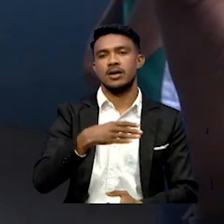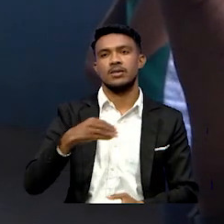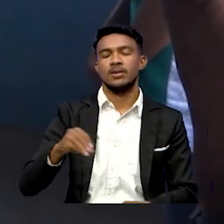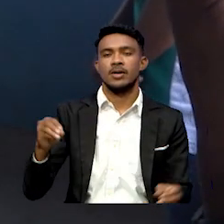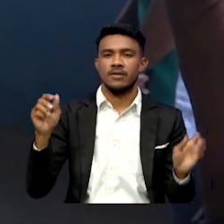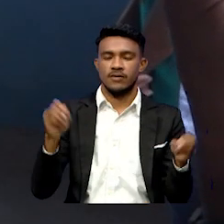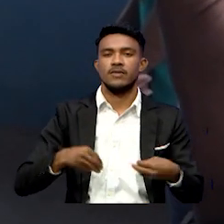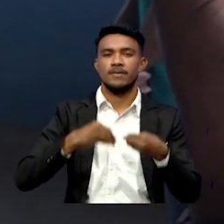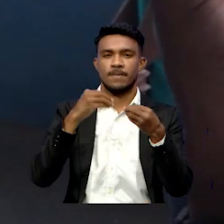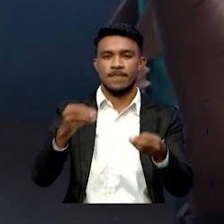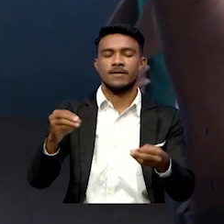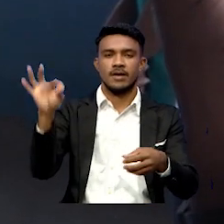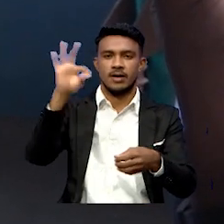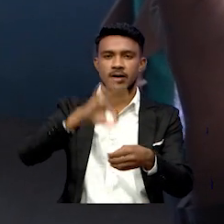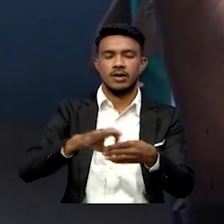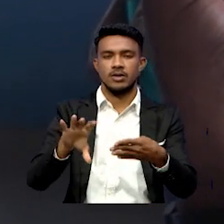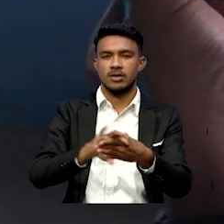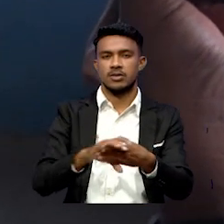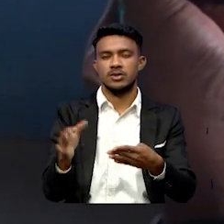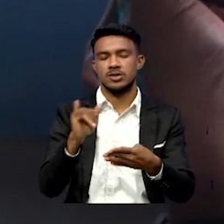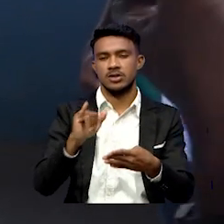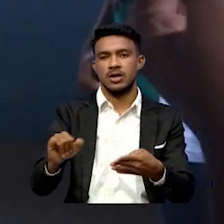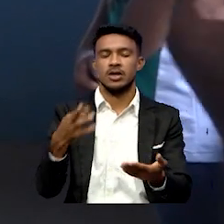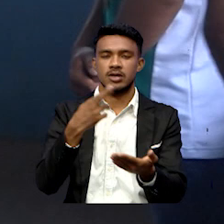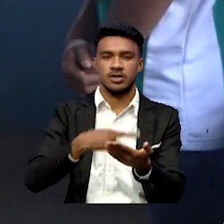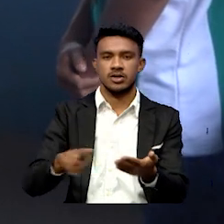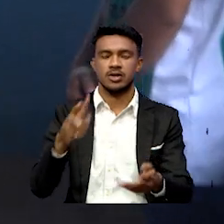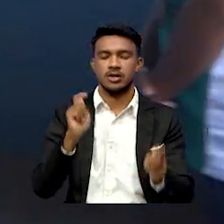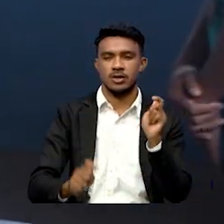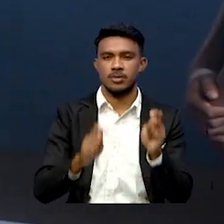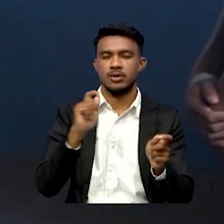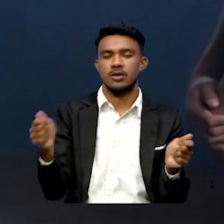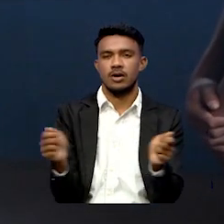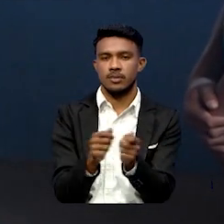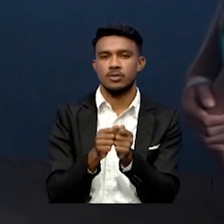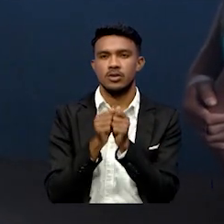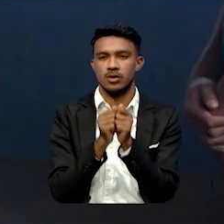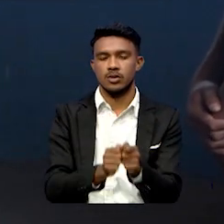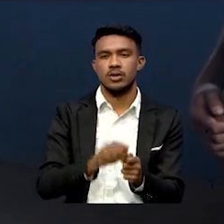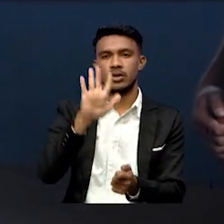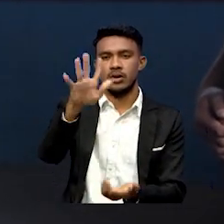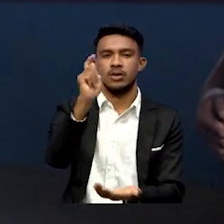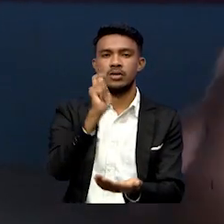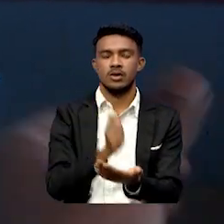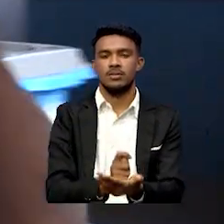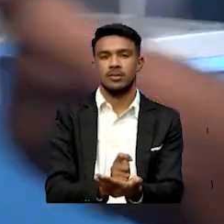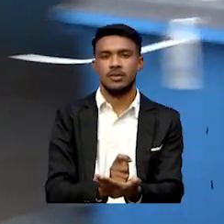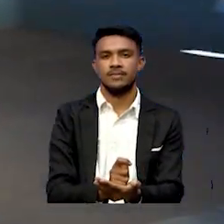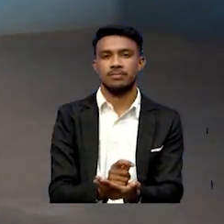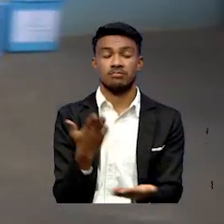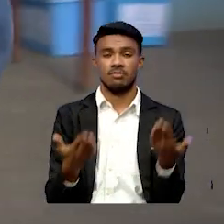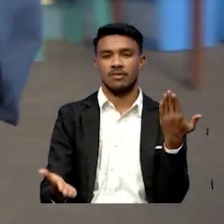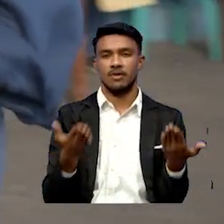de povo no eleitor Cira. Tambantes ne registro e a tribunal recurso hototal apoiante Rihun Lima. Simples de